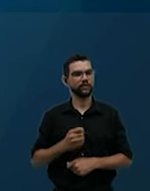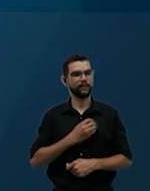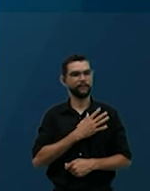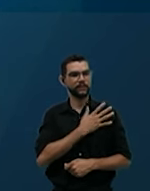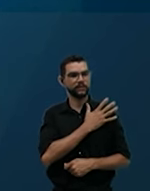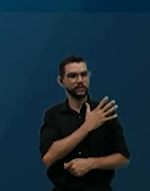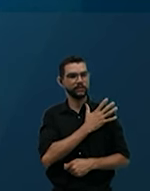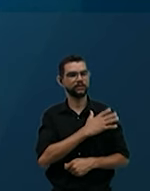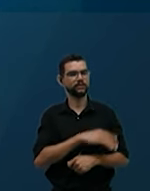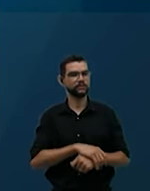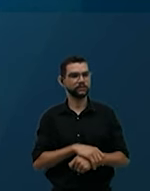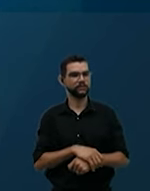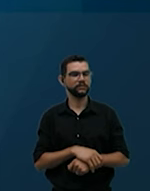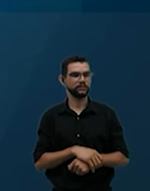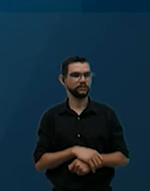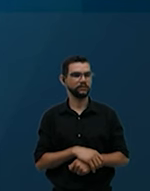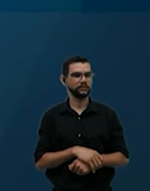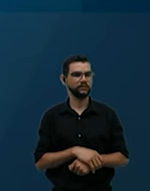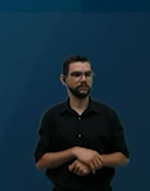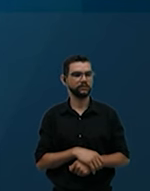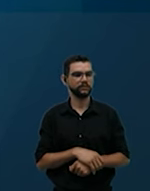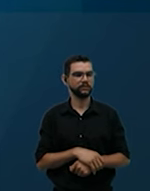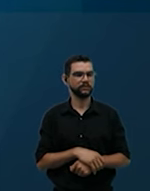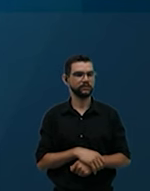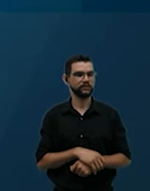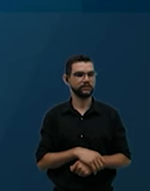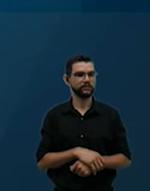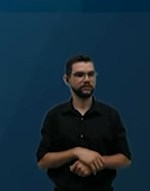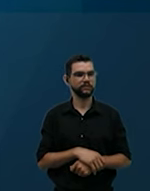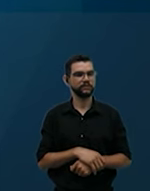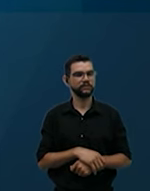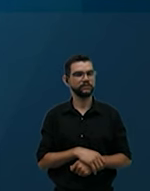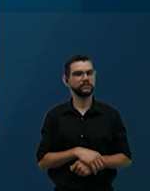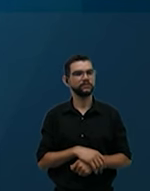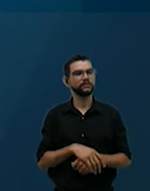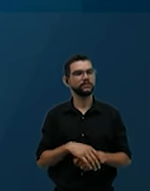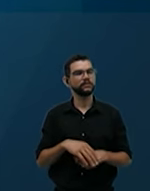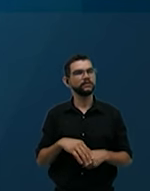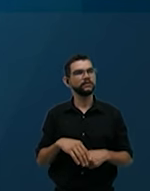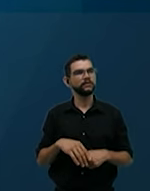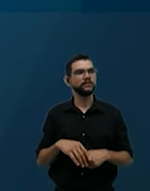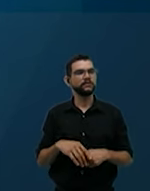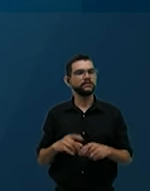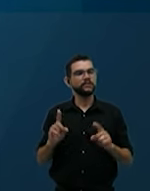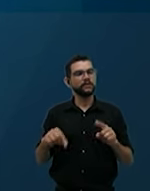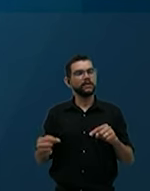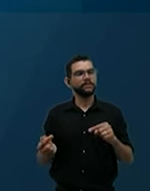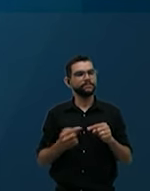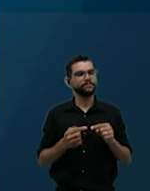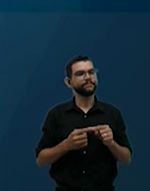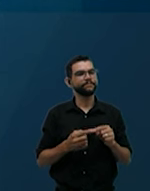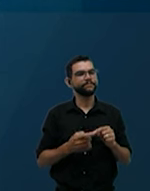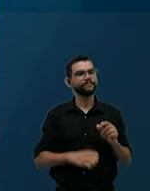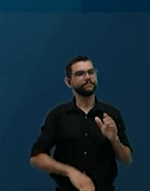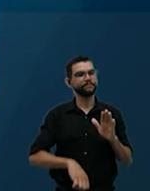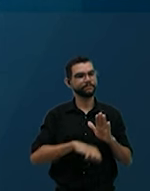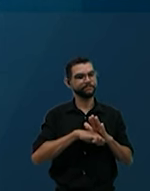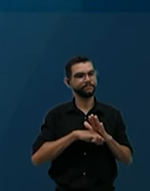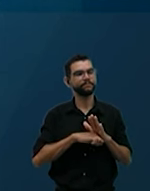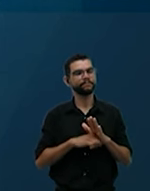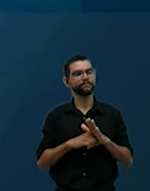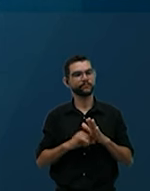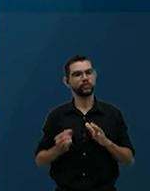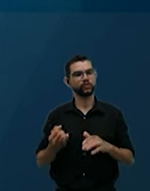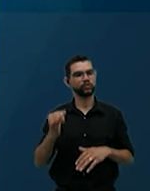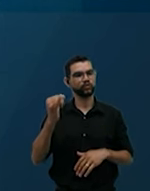é extracontratual, decorrente de um ato ilícito ab initio. Portanto, os juros de mora devem incidir desde